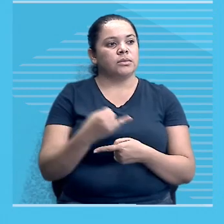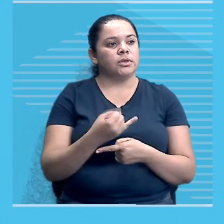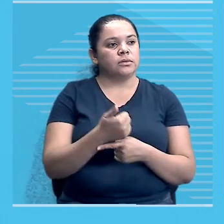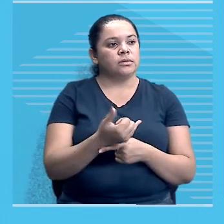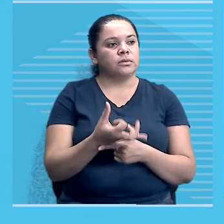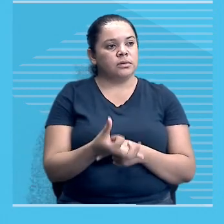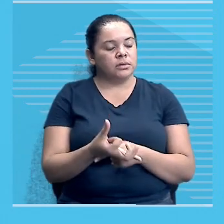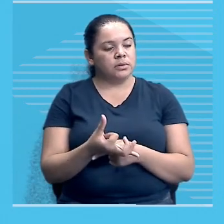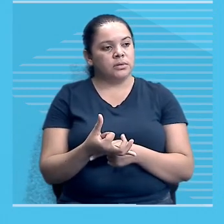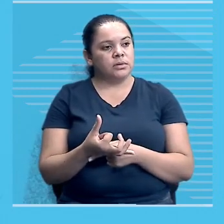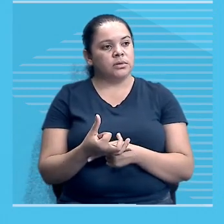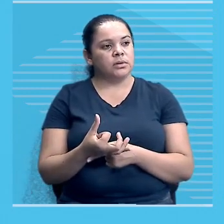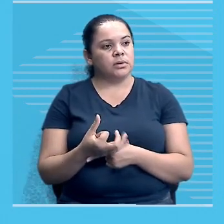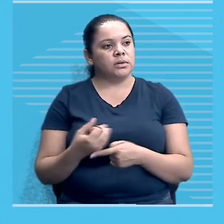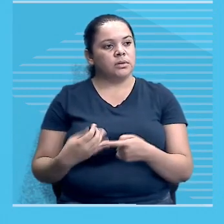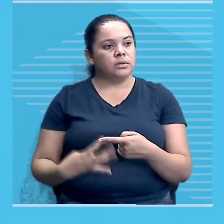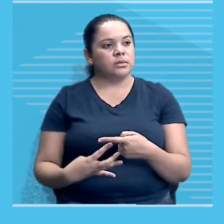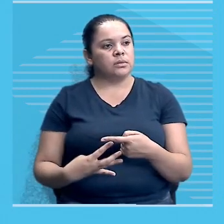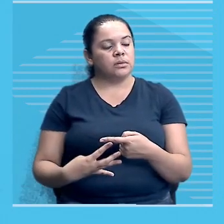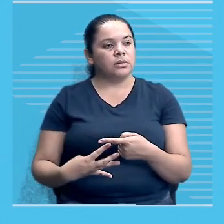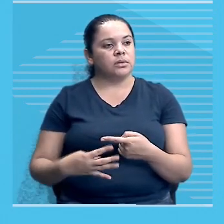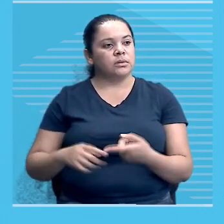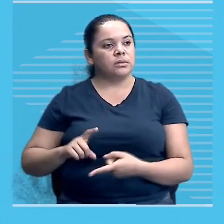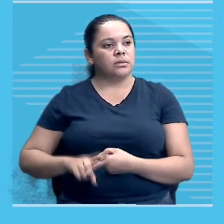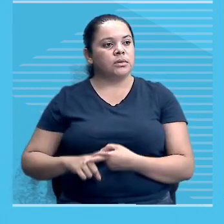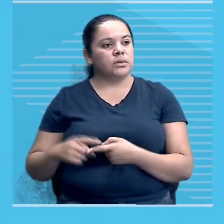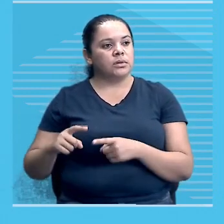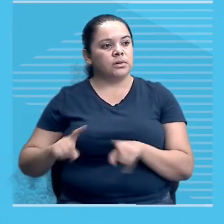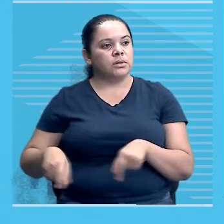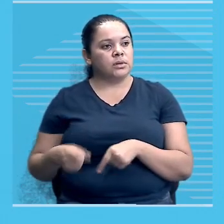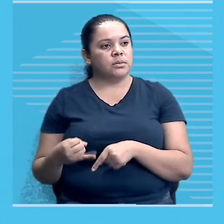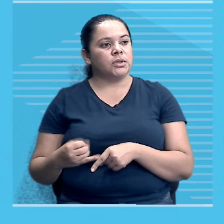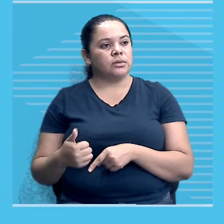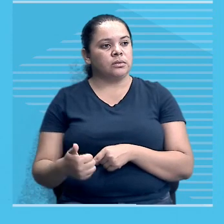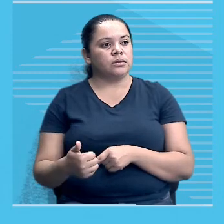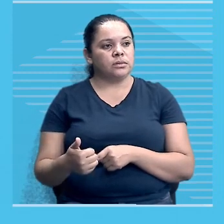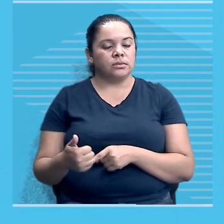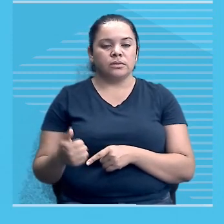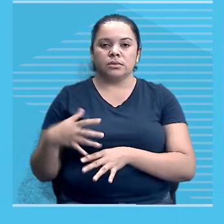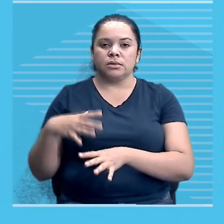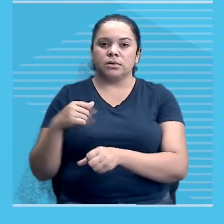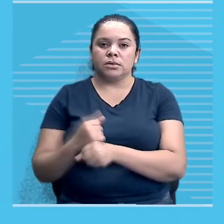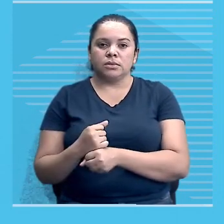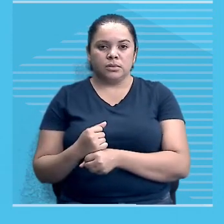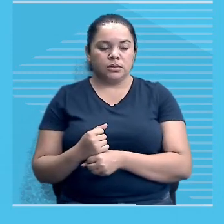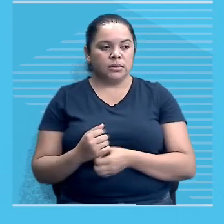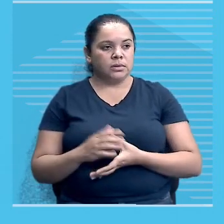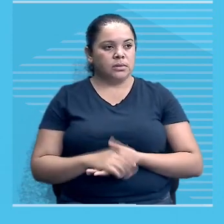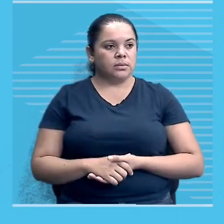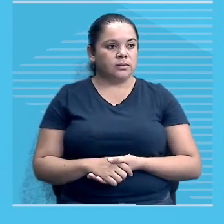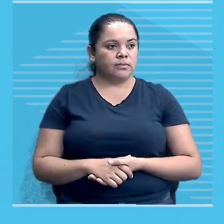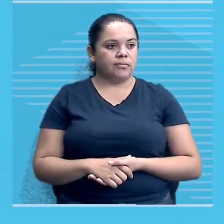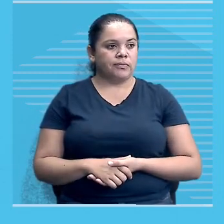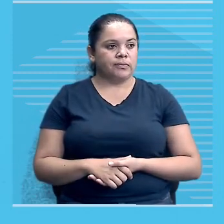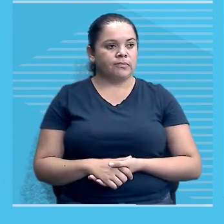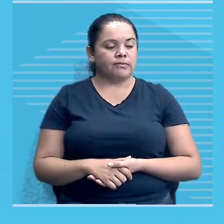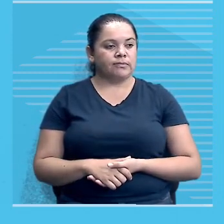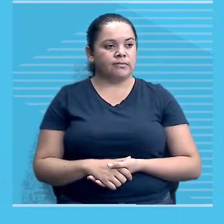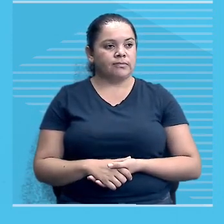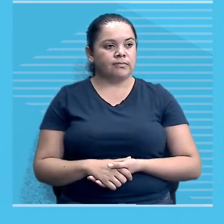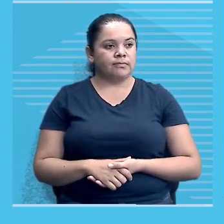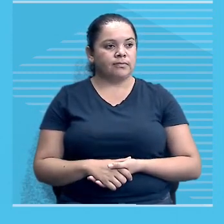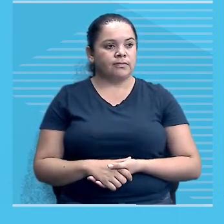4x menos um então isso aqui é igual a quanto isso aqui é igual a menos